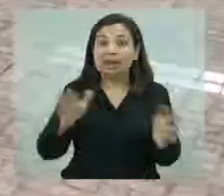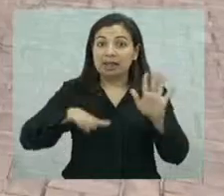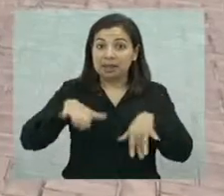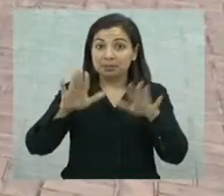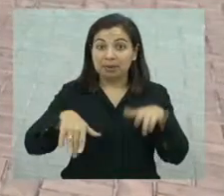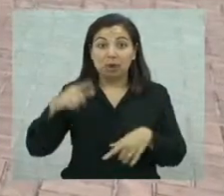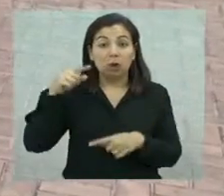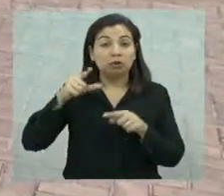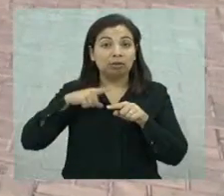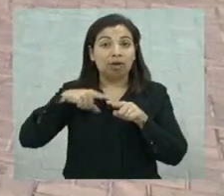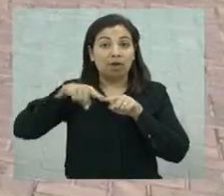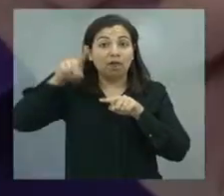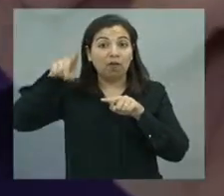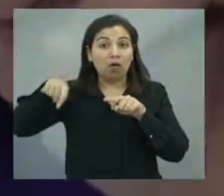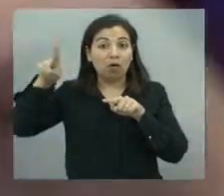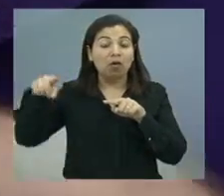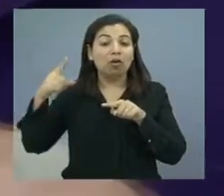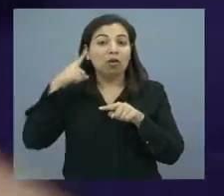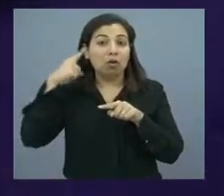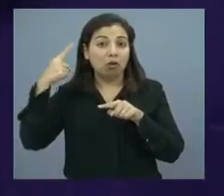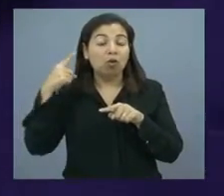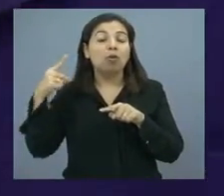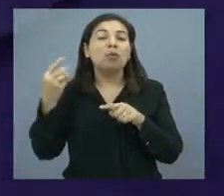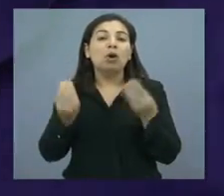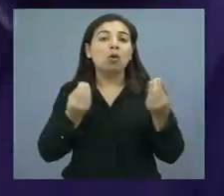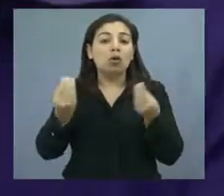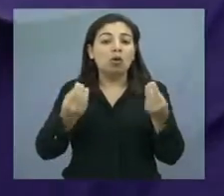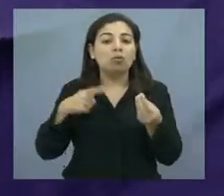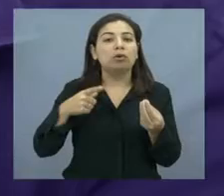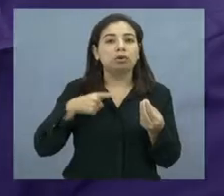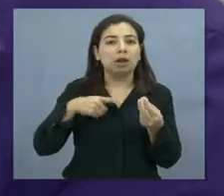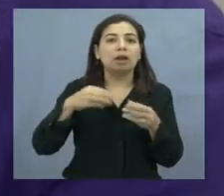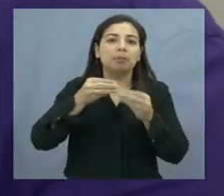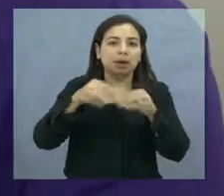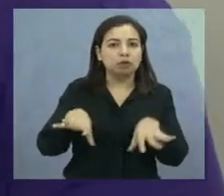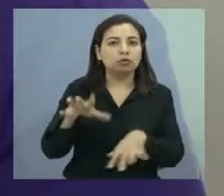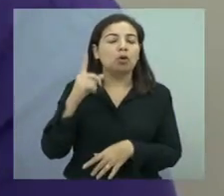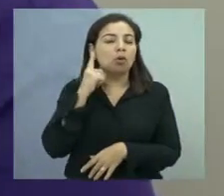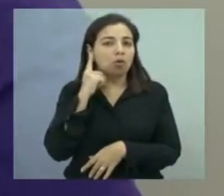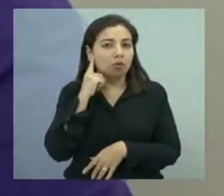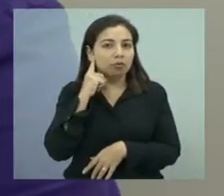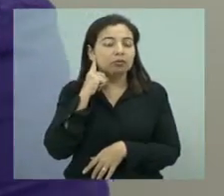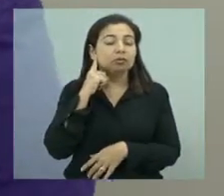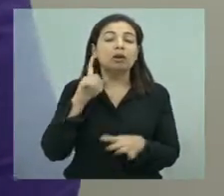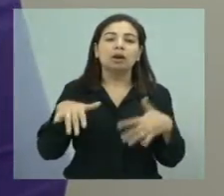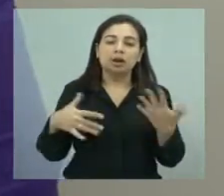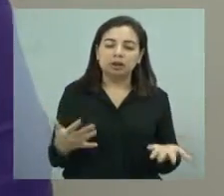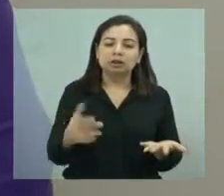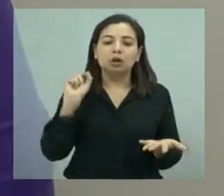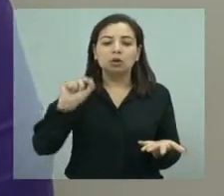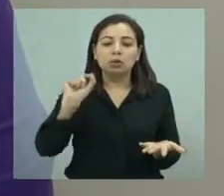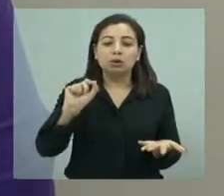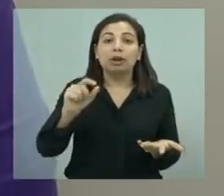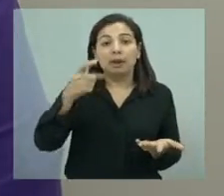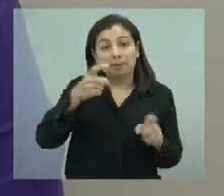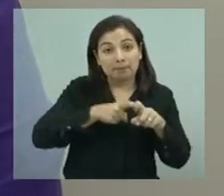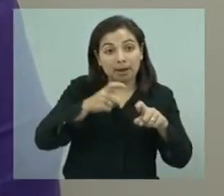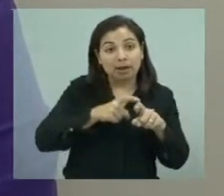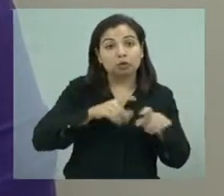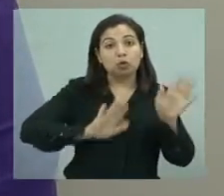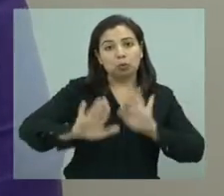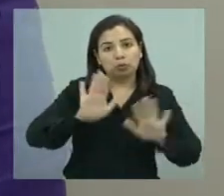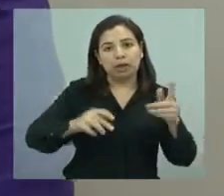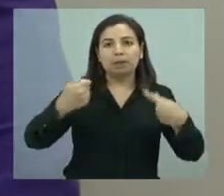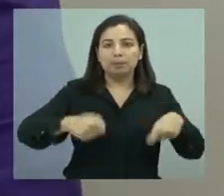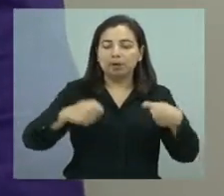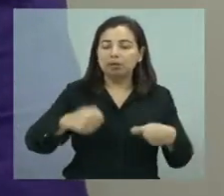danos irreversíveis à saúde dos ouvidos. Os médicos, especialistas em cuidados com a audição, alertam para o